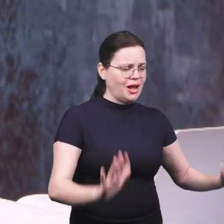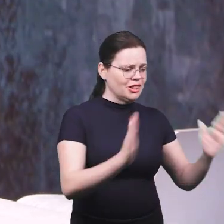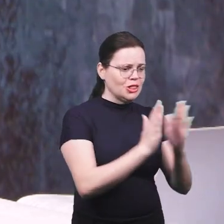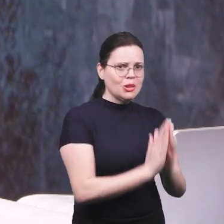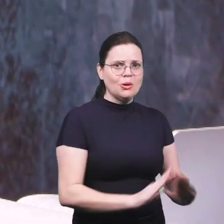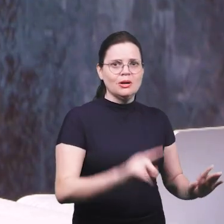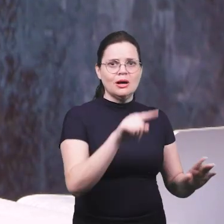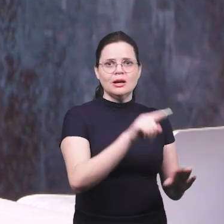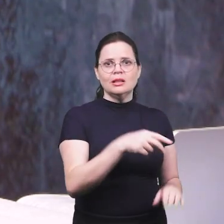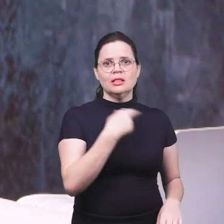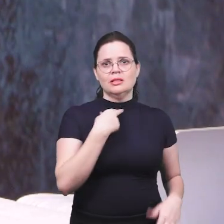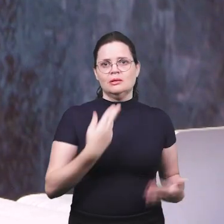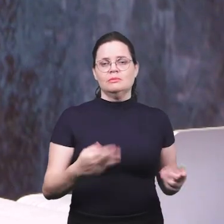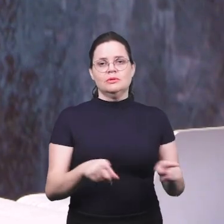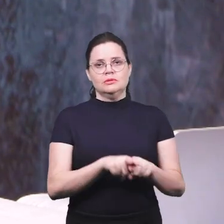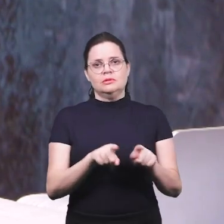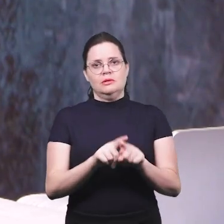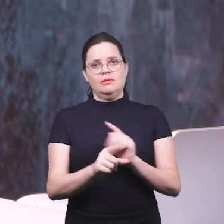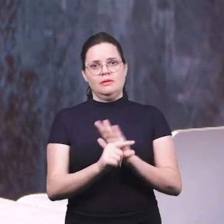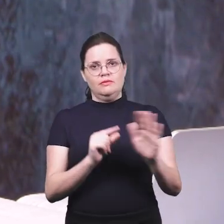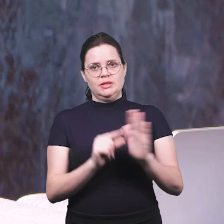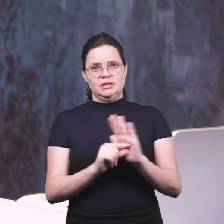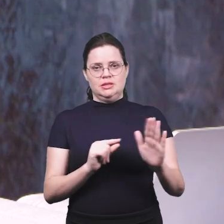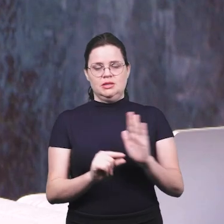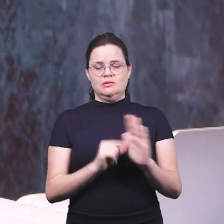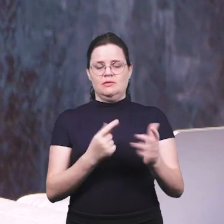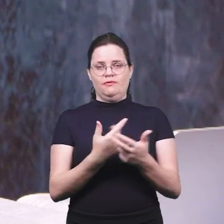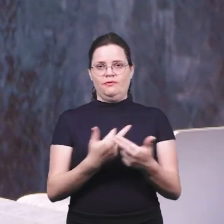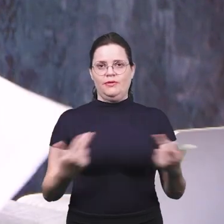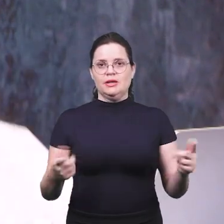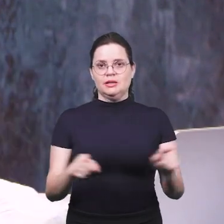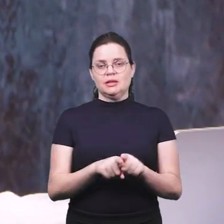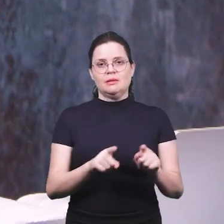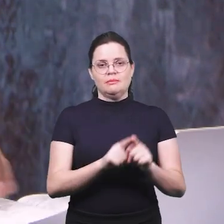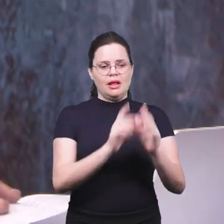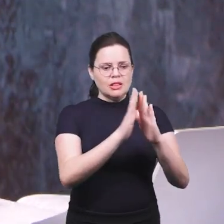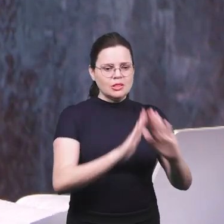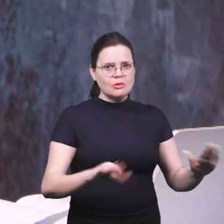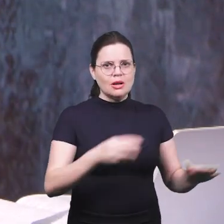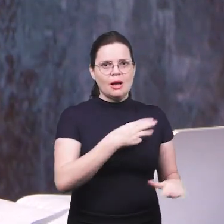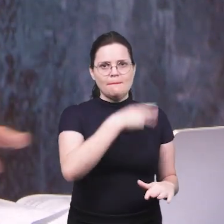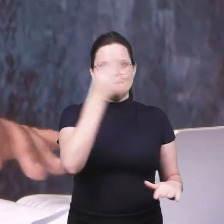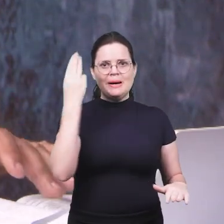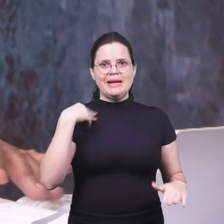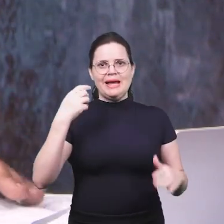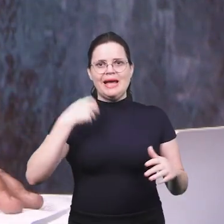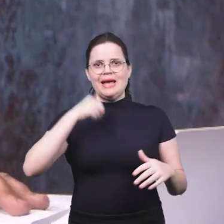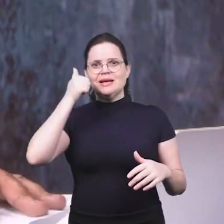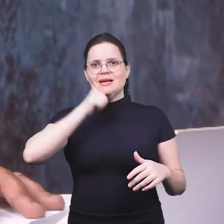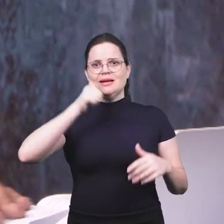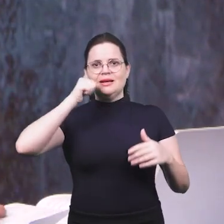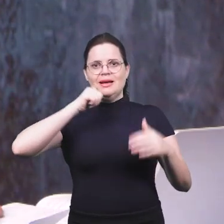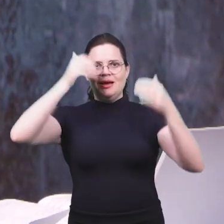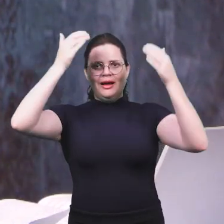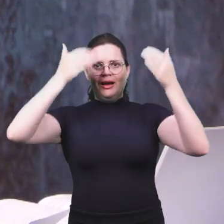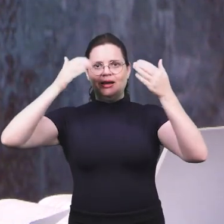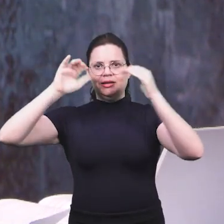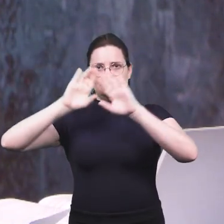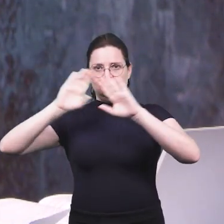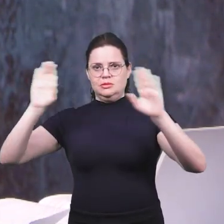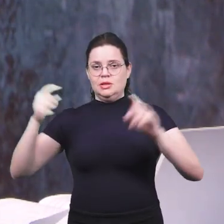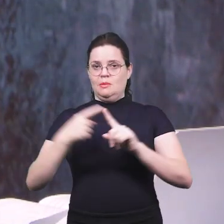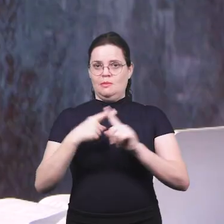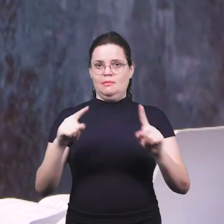muitos textos para a gente citar aqui, né? A veneração a Maria, que usa até como rainha do céu, aqui